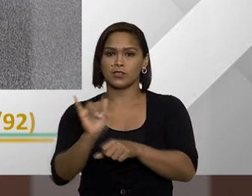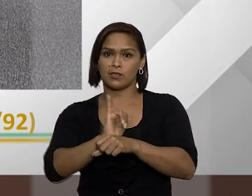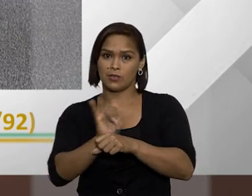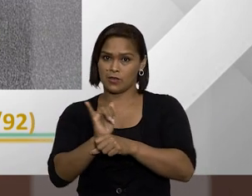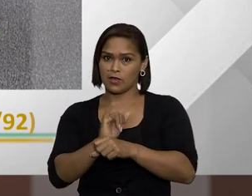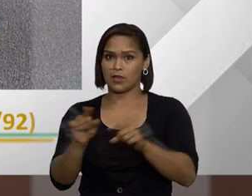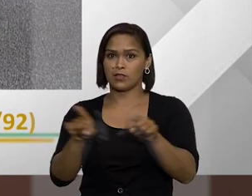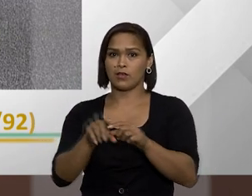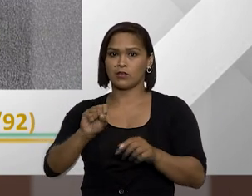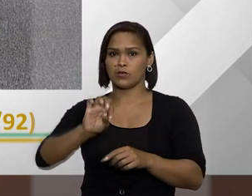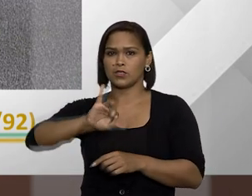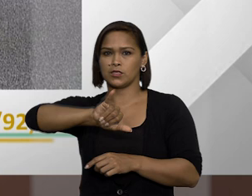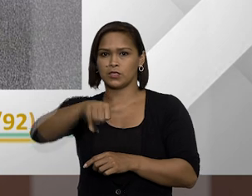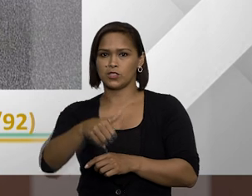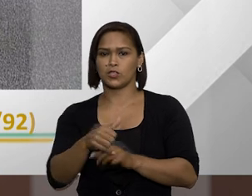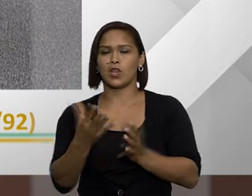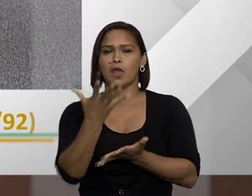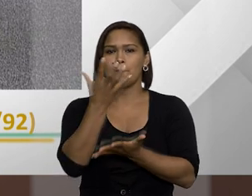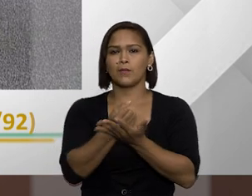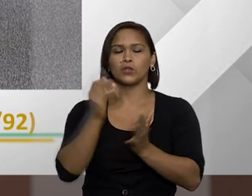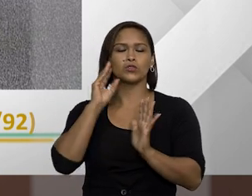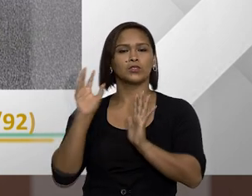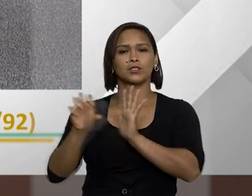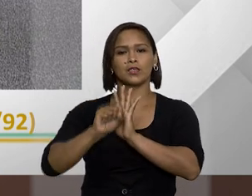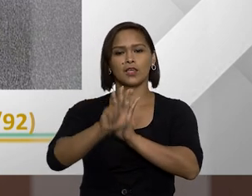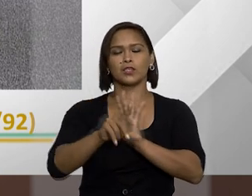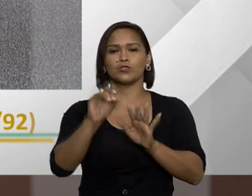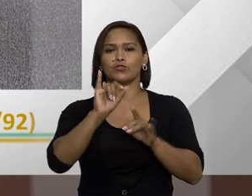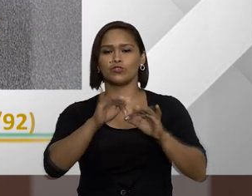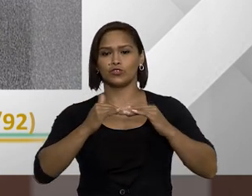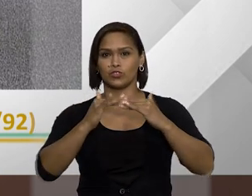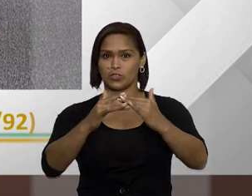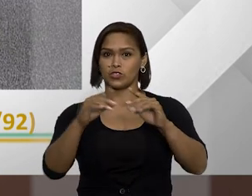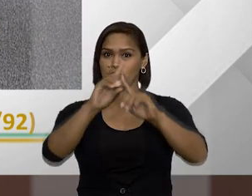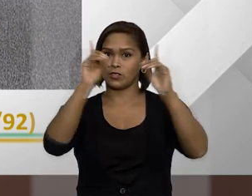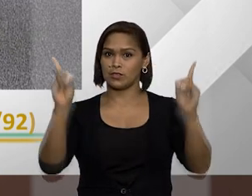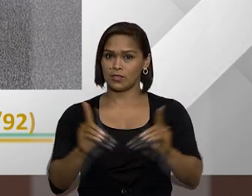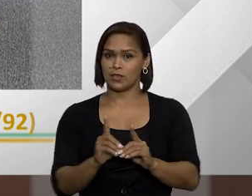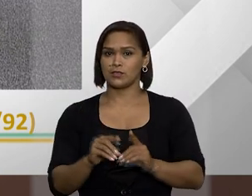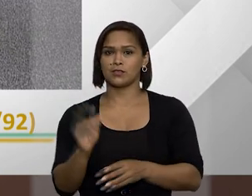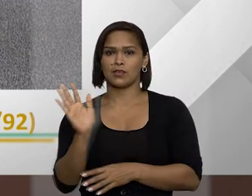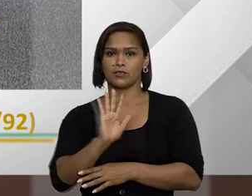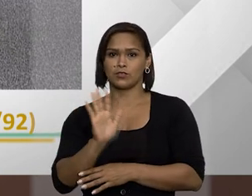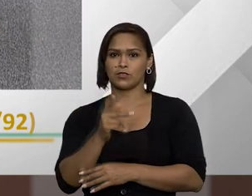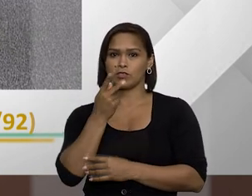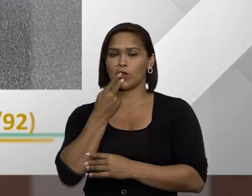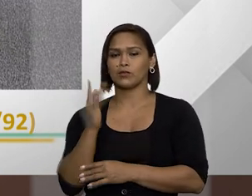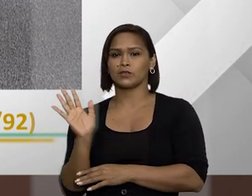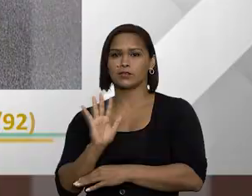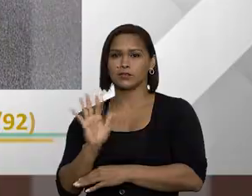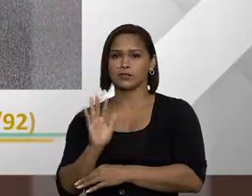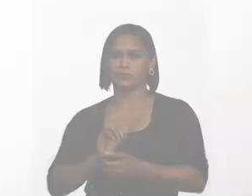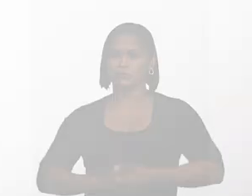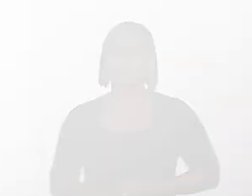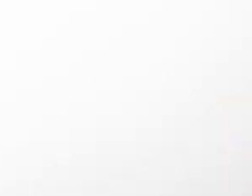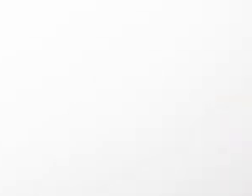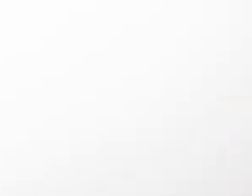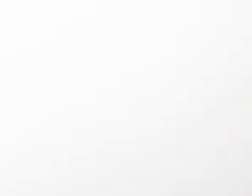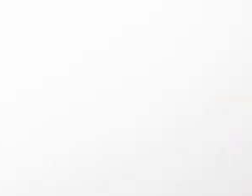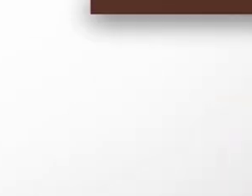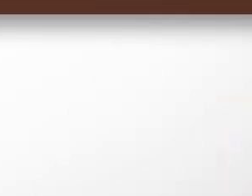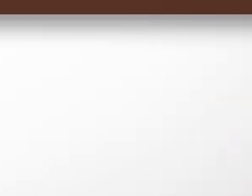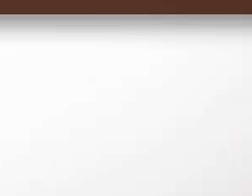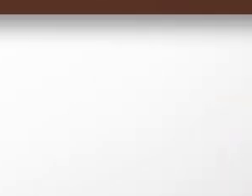no canal do STJ no Youtube e em podcast nas plataformas digitais de sua preferência a gente se encontra tchau tchau tchau e